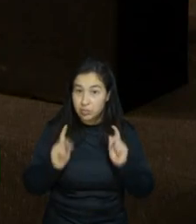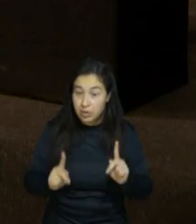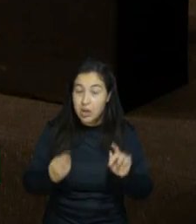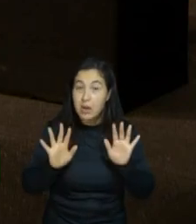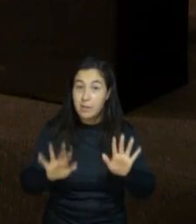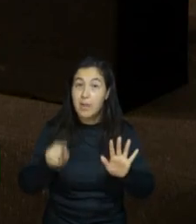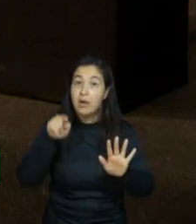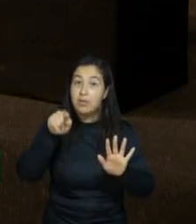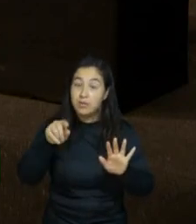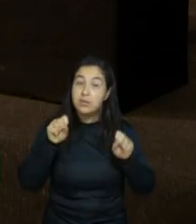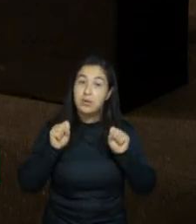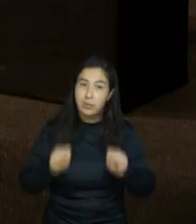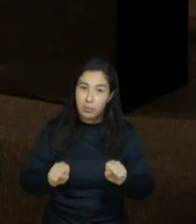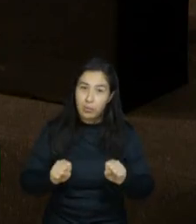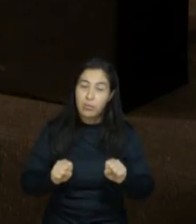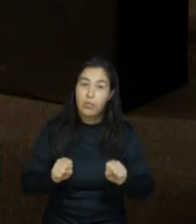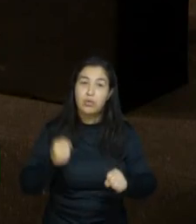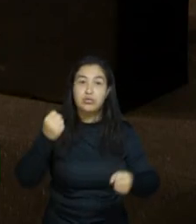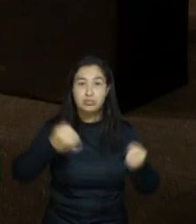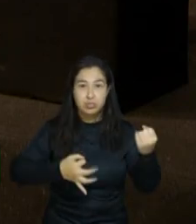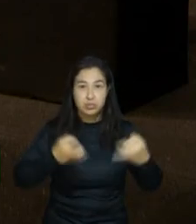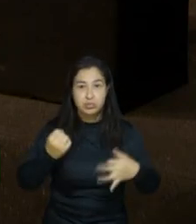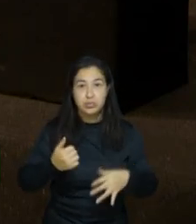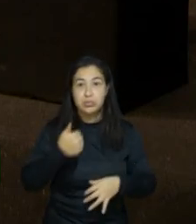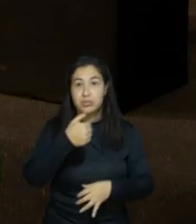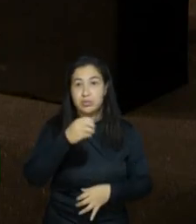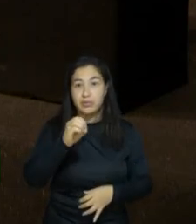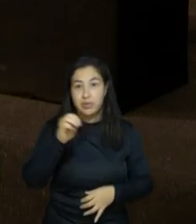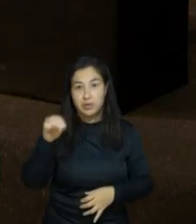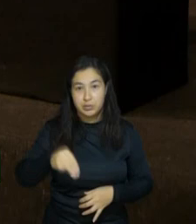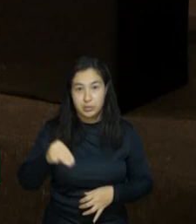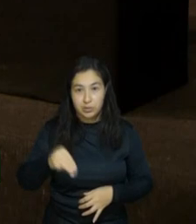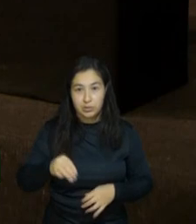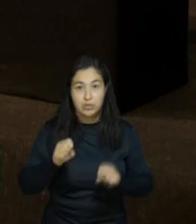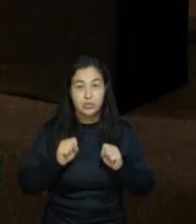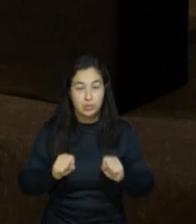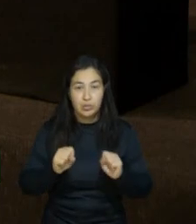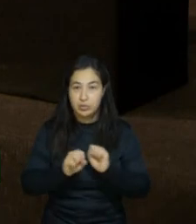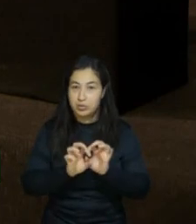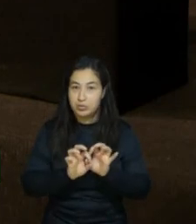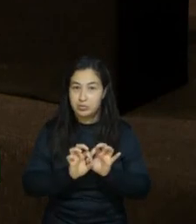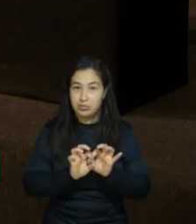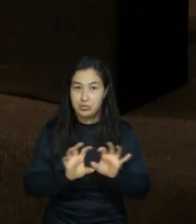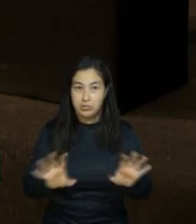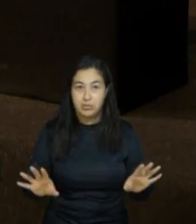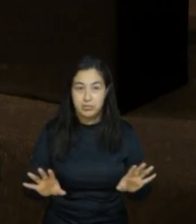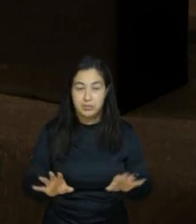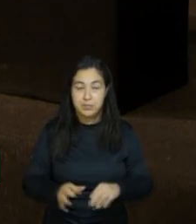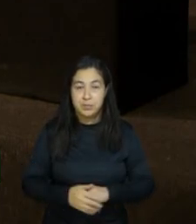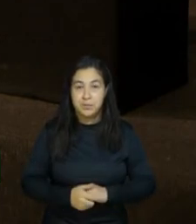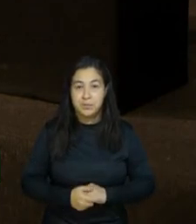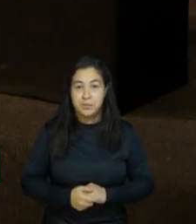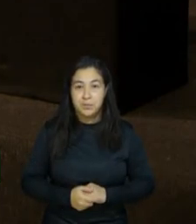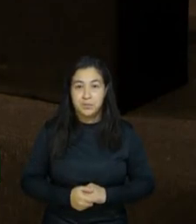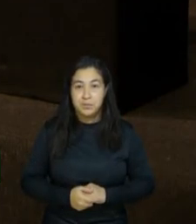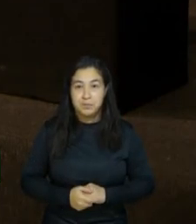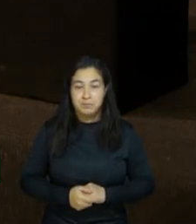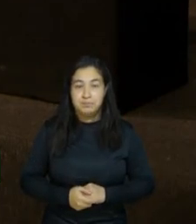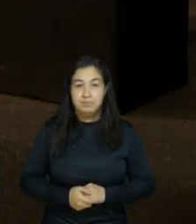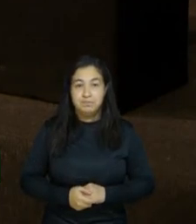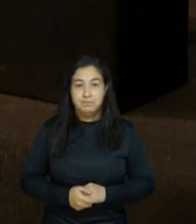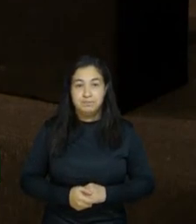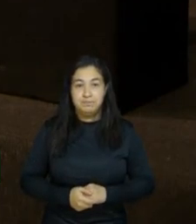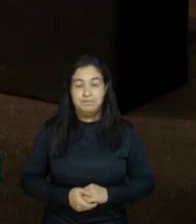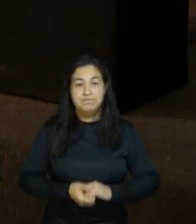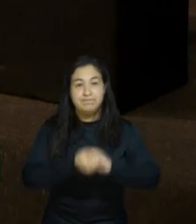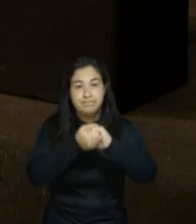terá a oportunidade de falar por 10 minutos. Com a palavra o prefeito Mário Hildebrandt. Quero